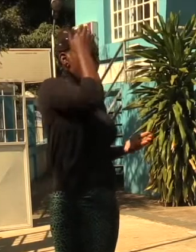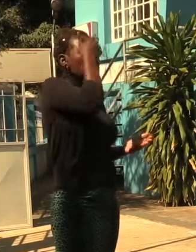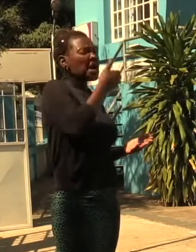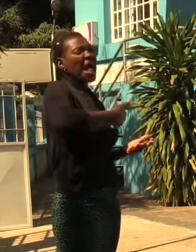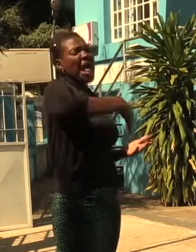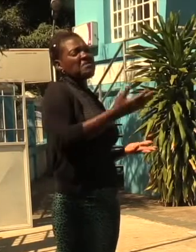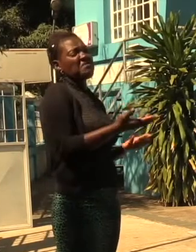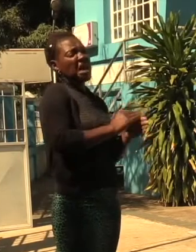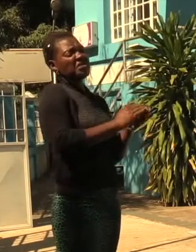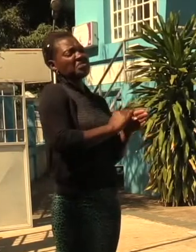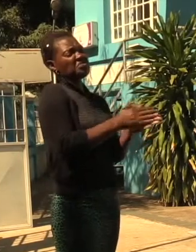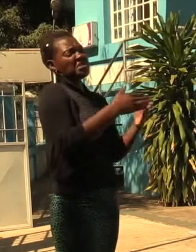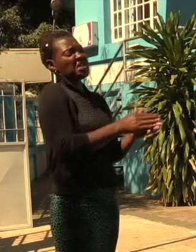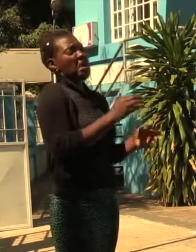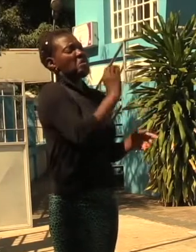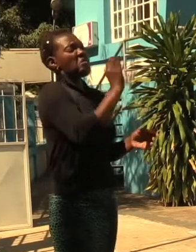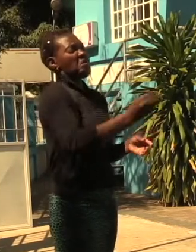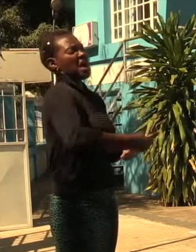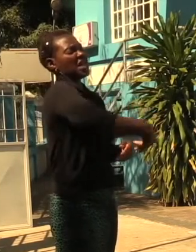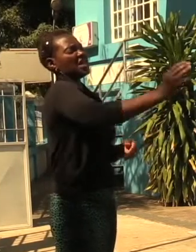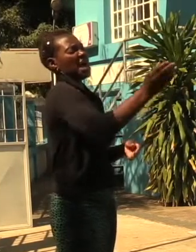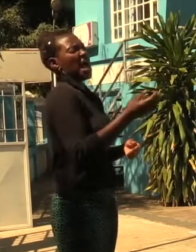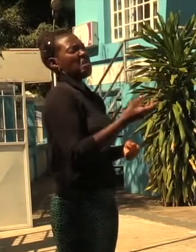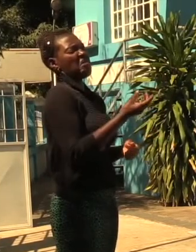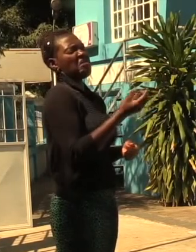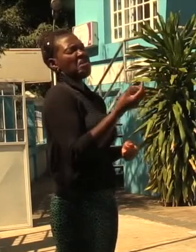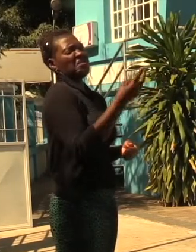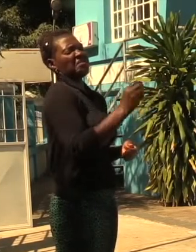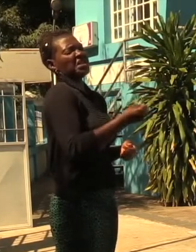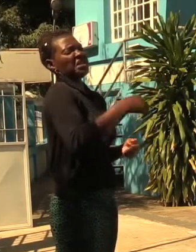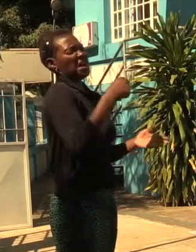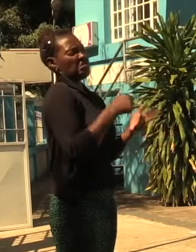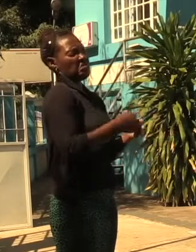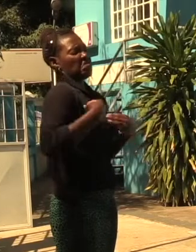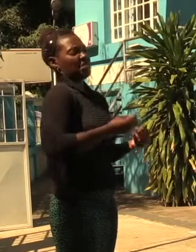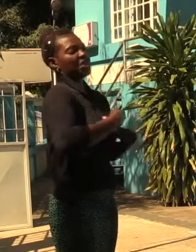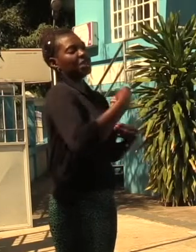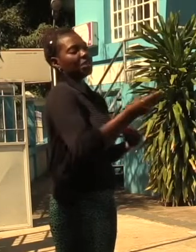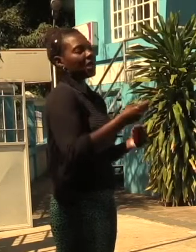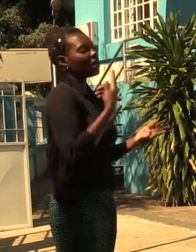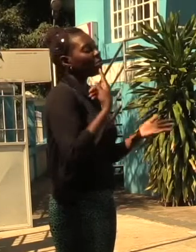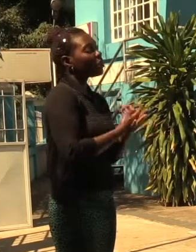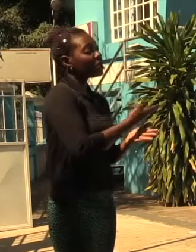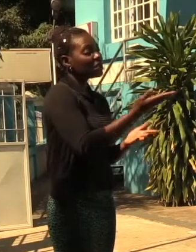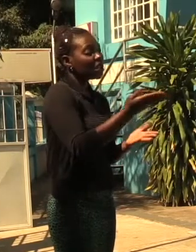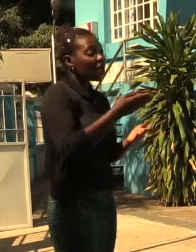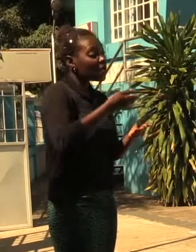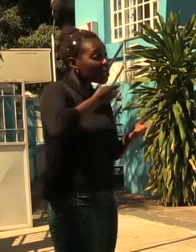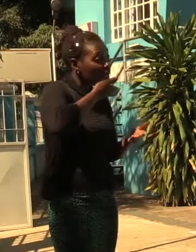É importante que estejam atentas, sobretudo que as mães apoiem.